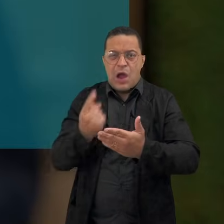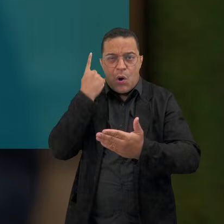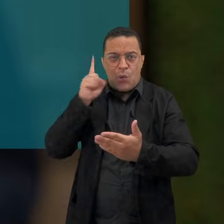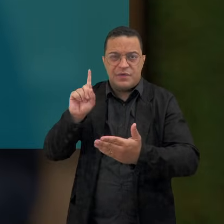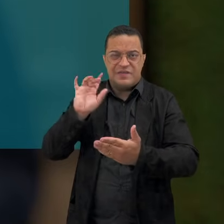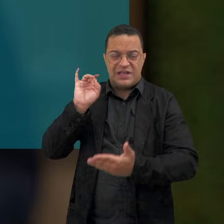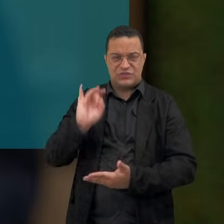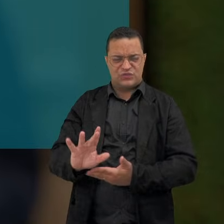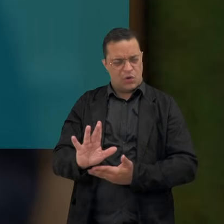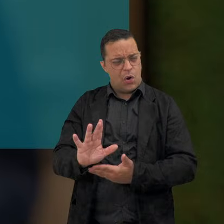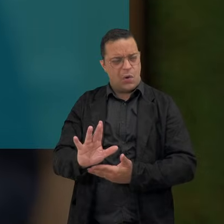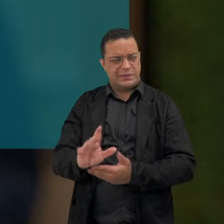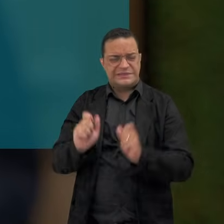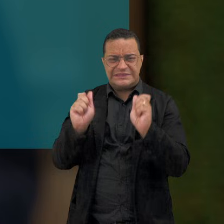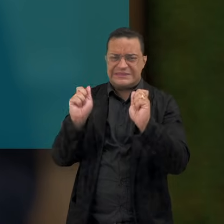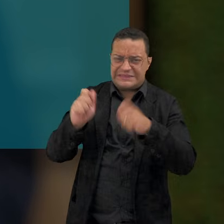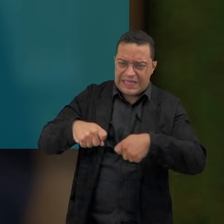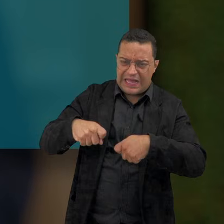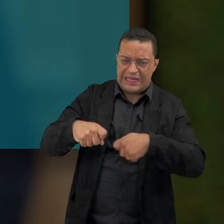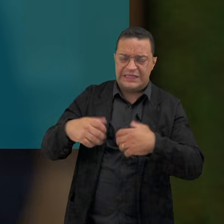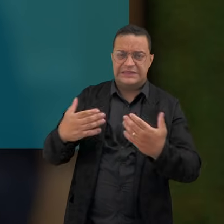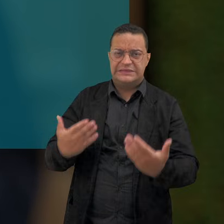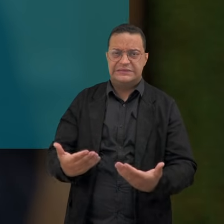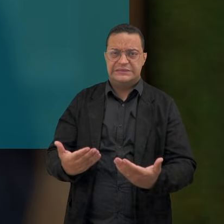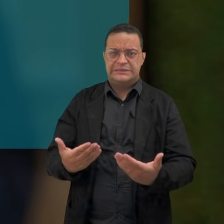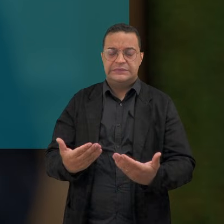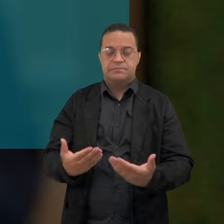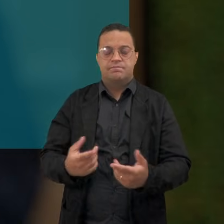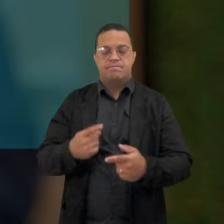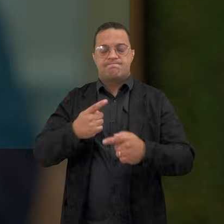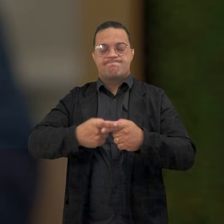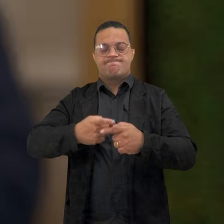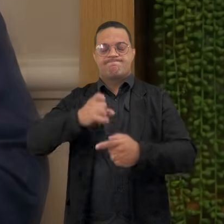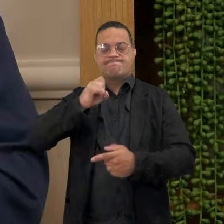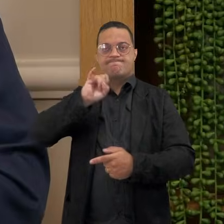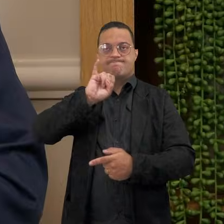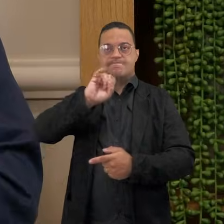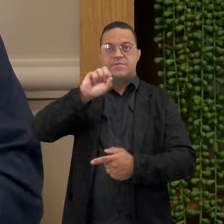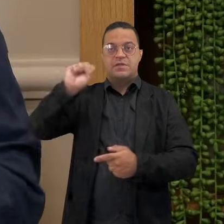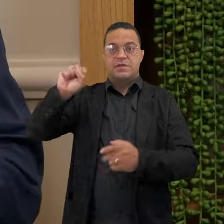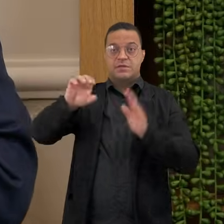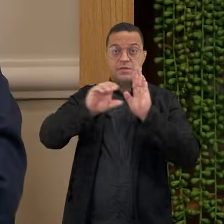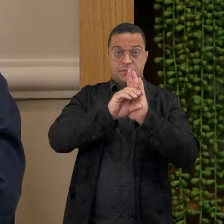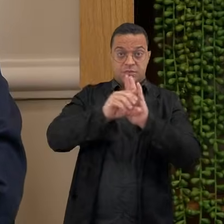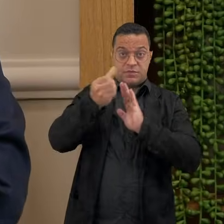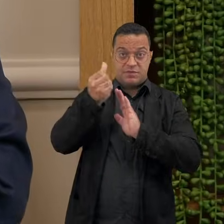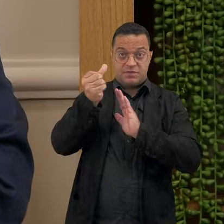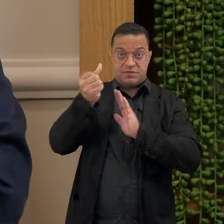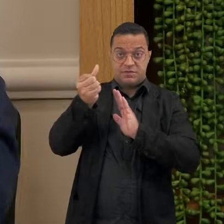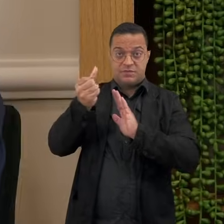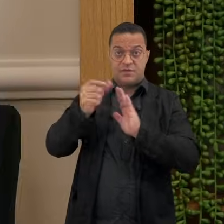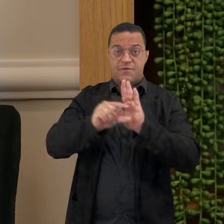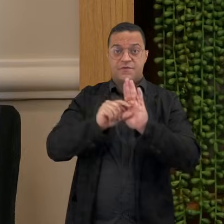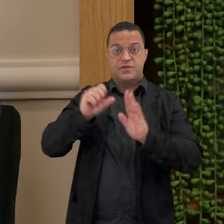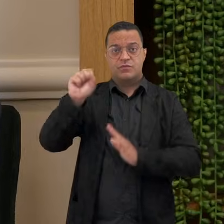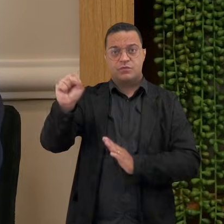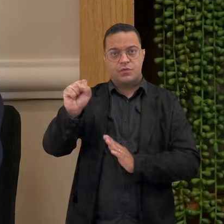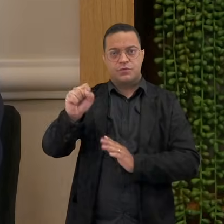Nasceria uma nação num só dia? É a pergunta. Lá em Isaías 66, no verso 8, pastor Fernando diz assim: